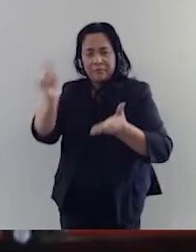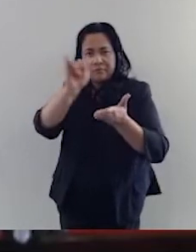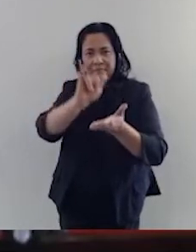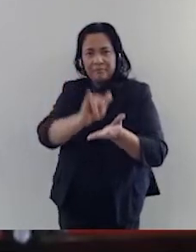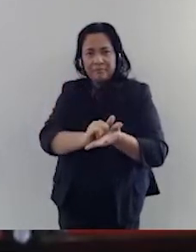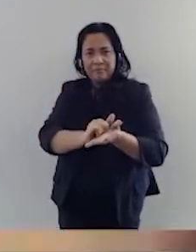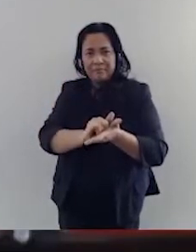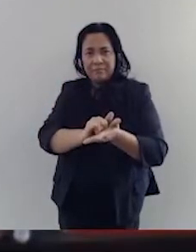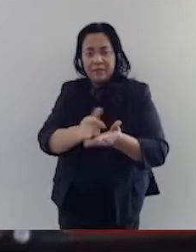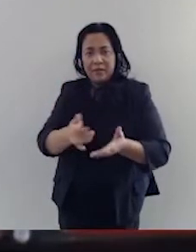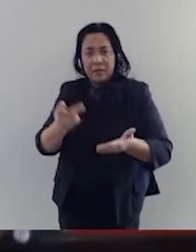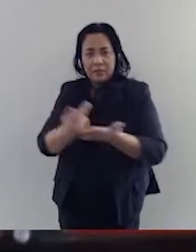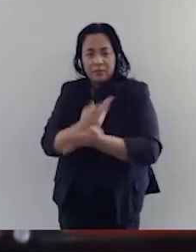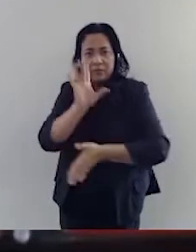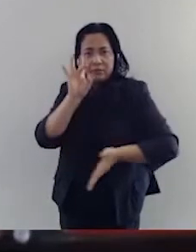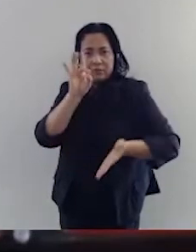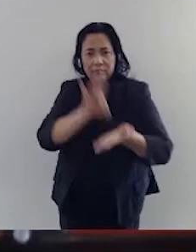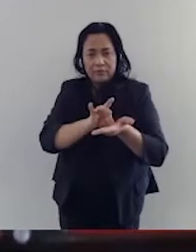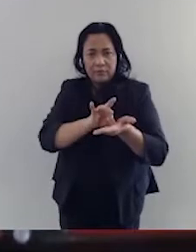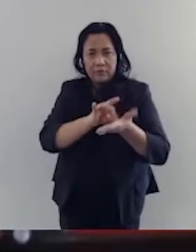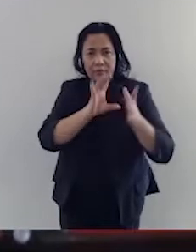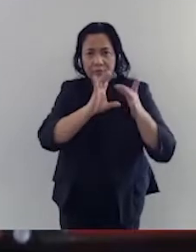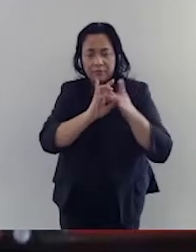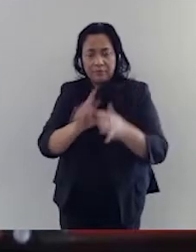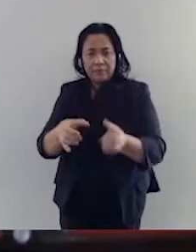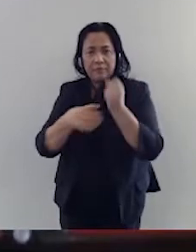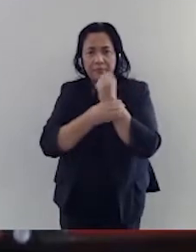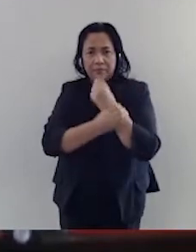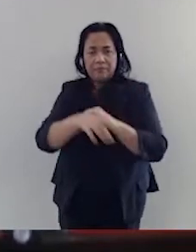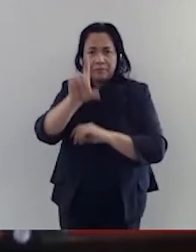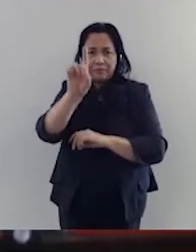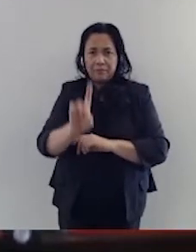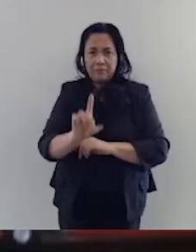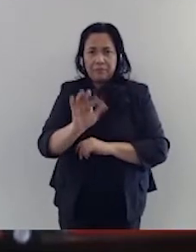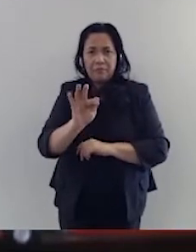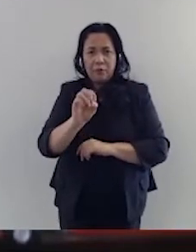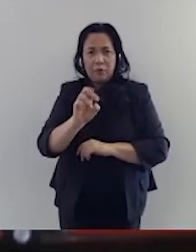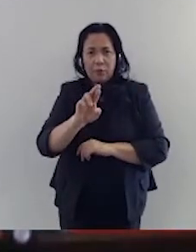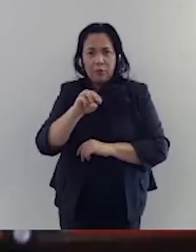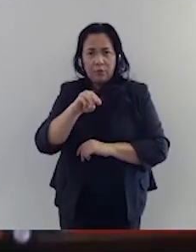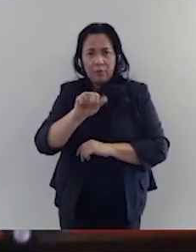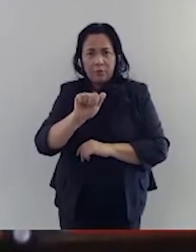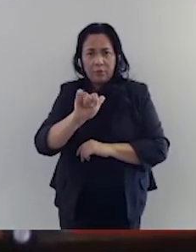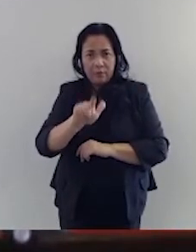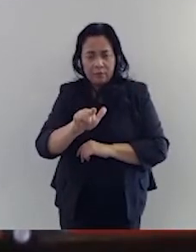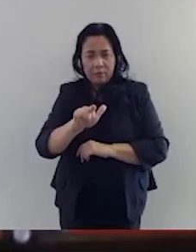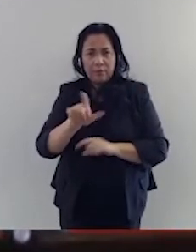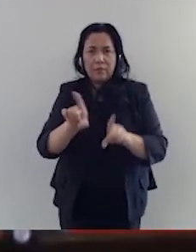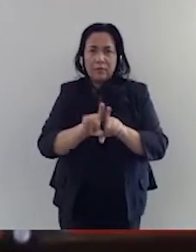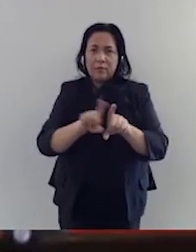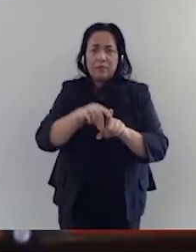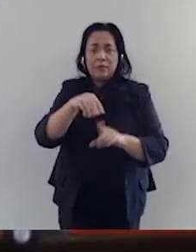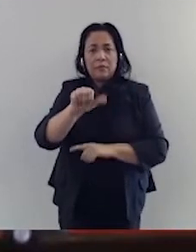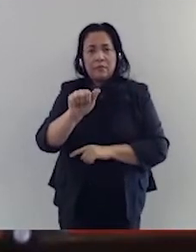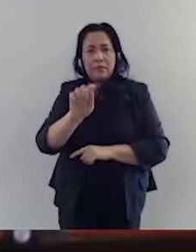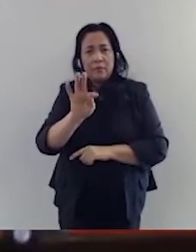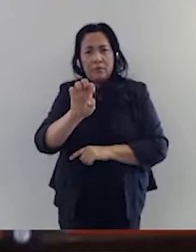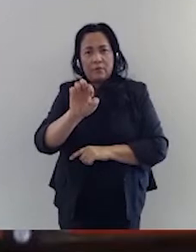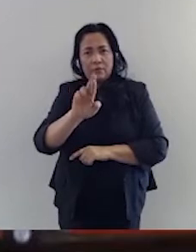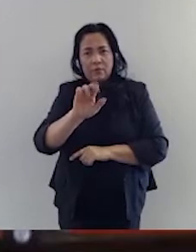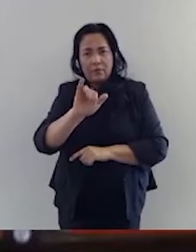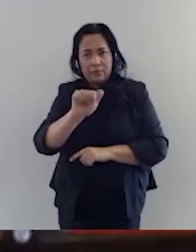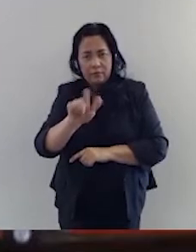todo esse contexto de direitos e garantias formais e materiais. Esse era o grande desafio. E